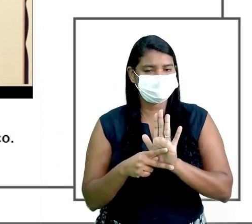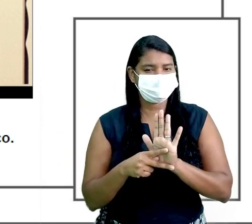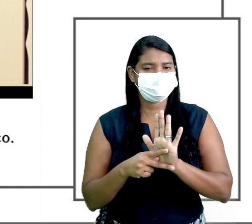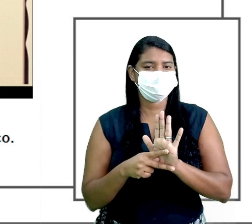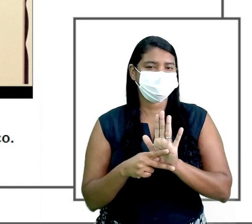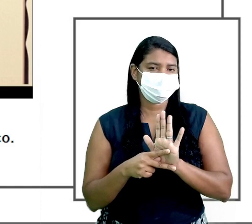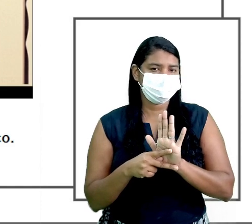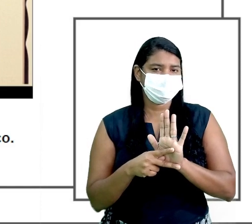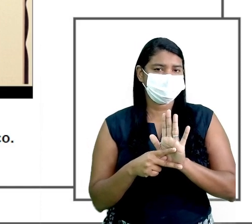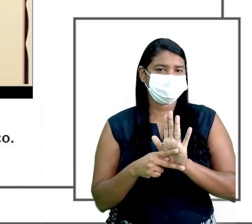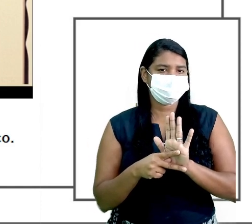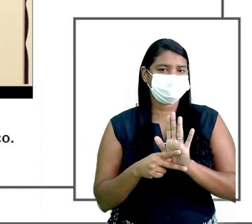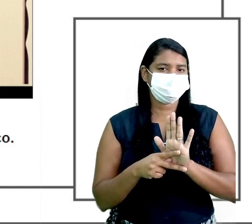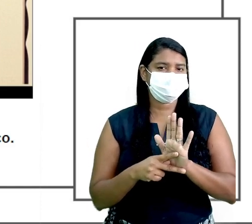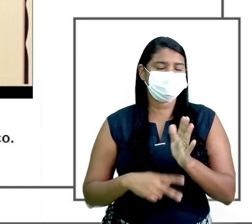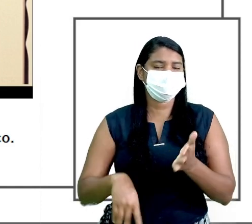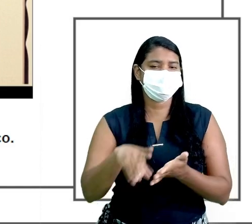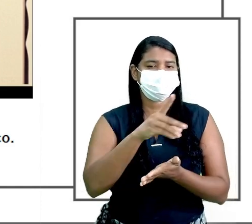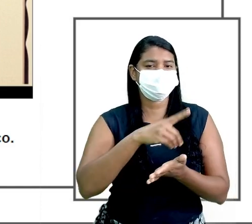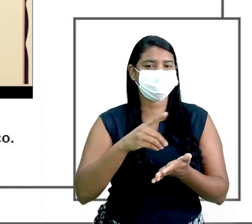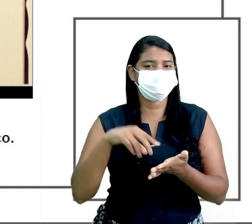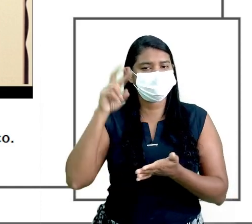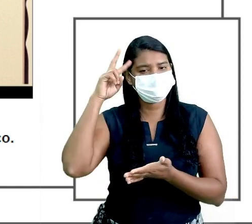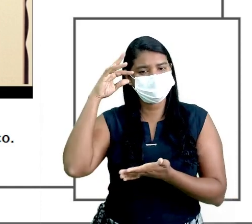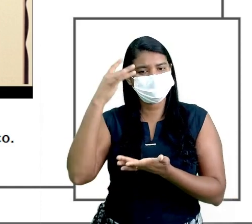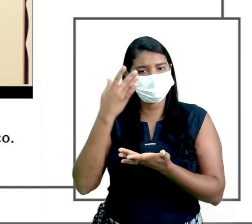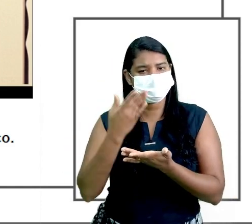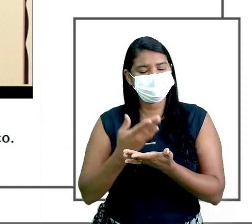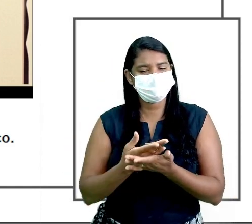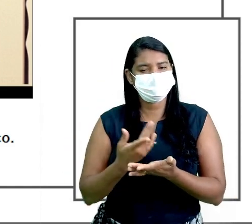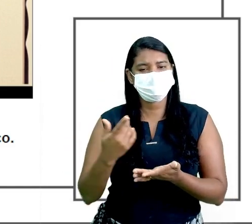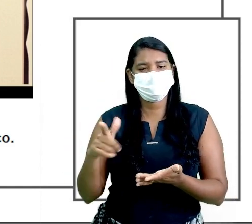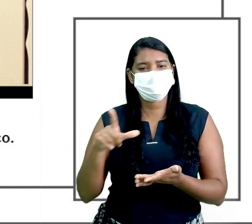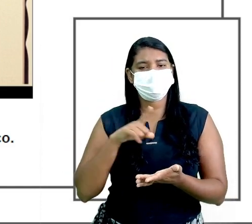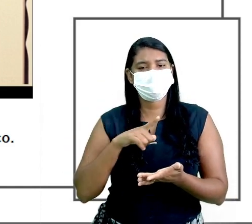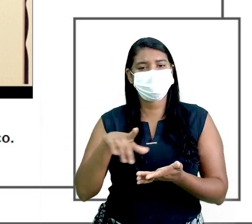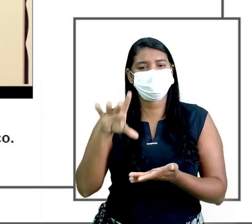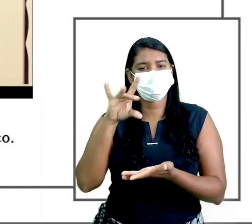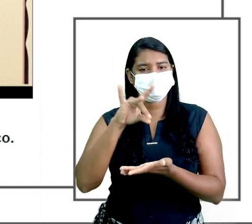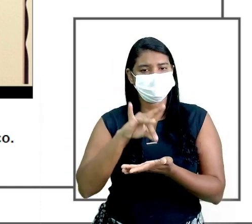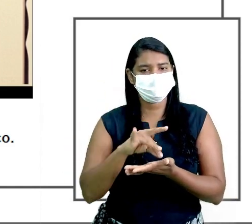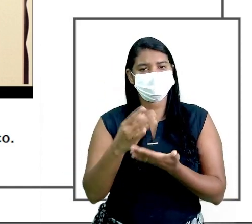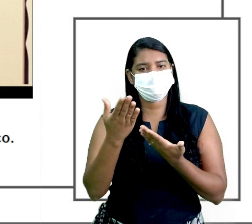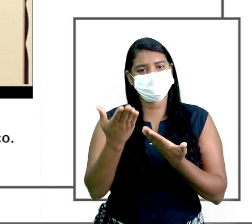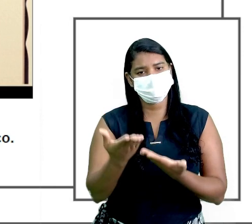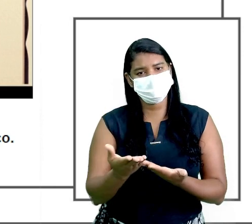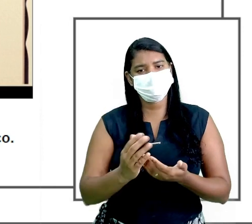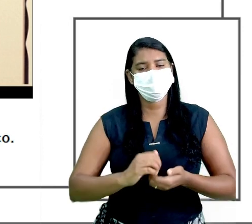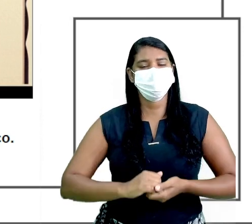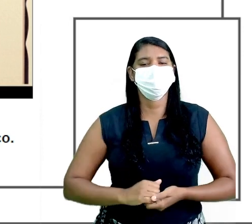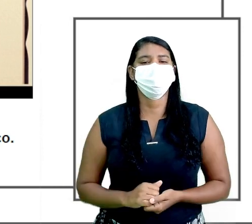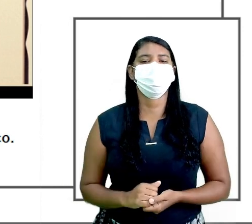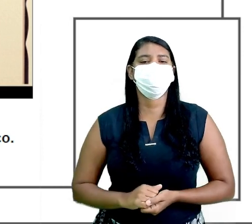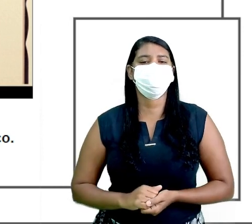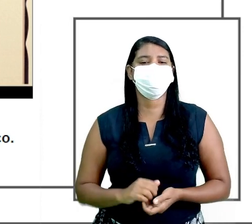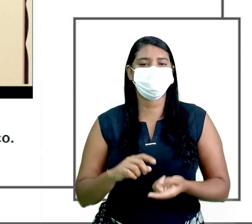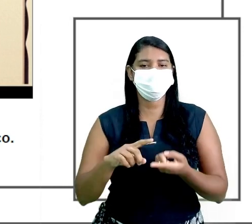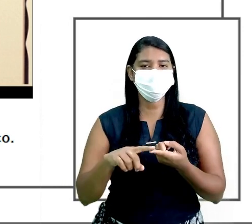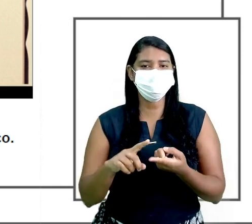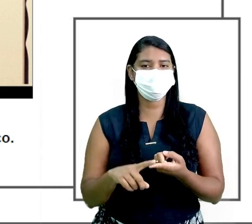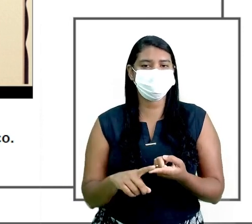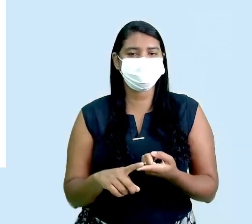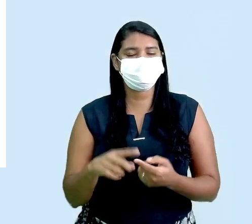estava preso a um historicismo que não fazia mais nenhum sentido, né? E você vai ter também a questão de